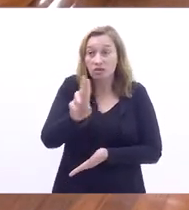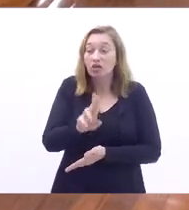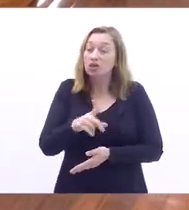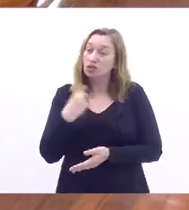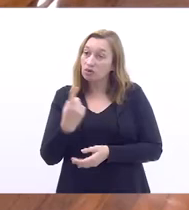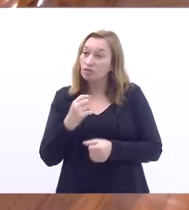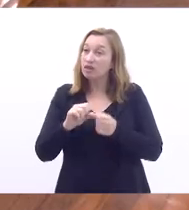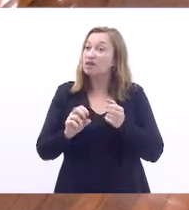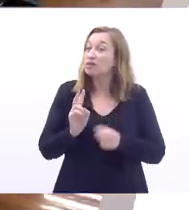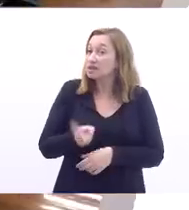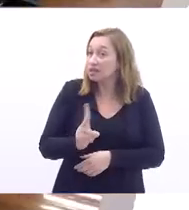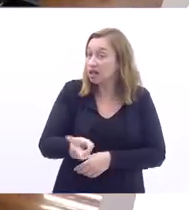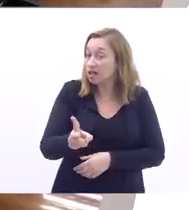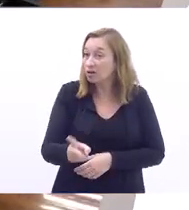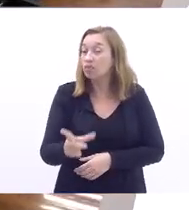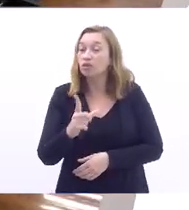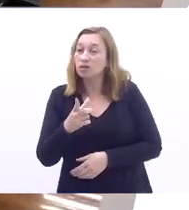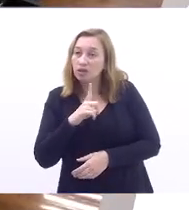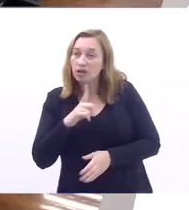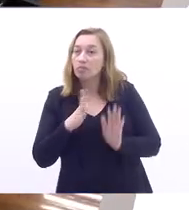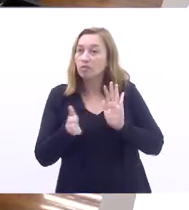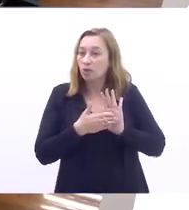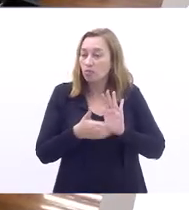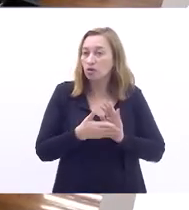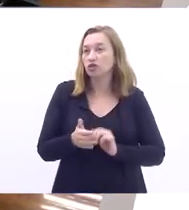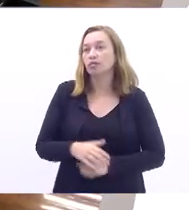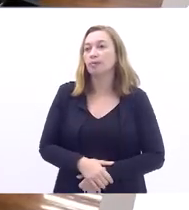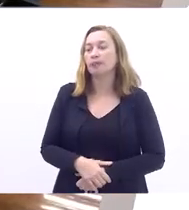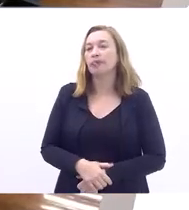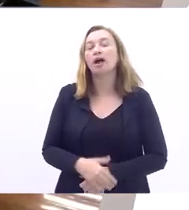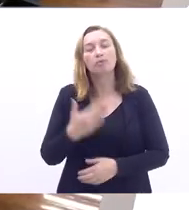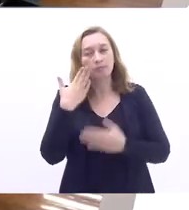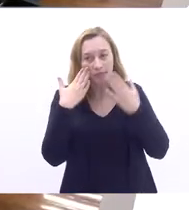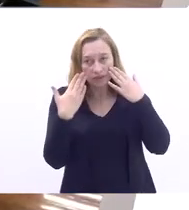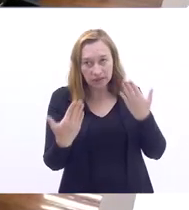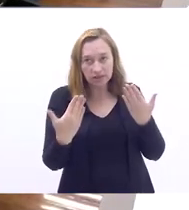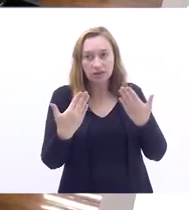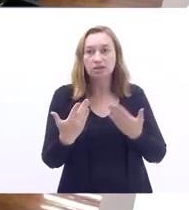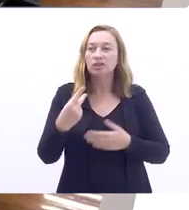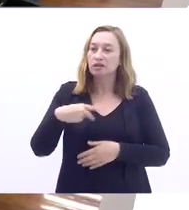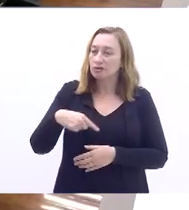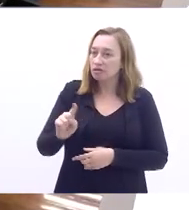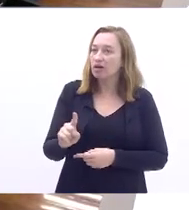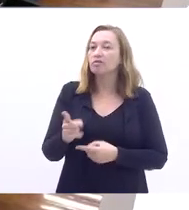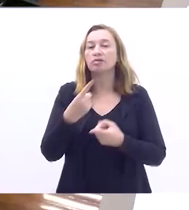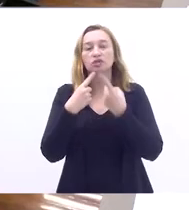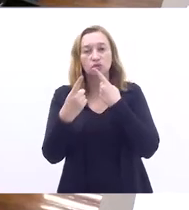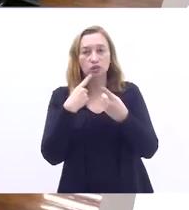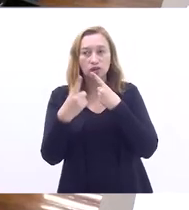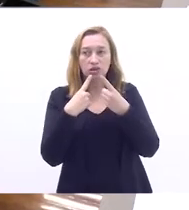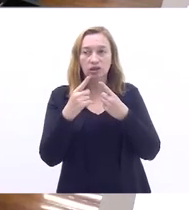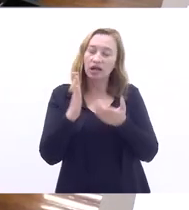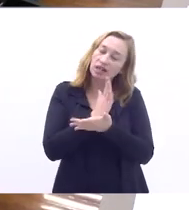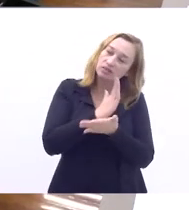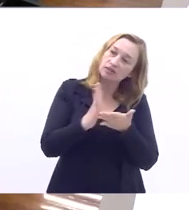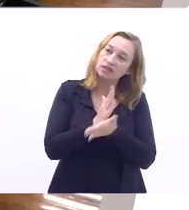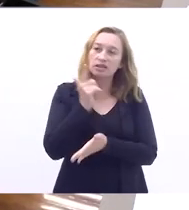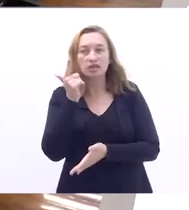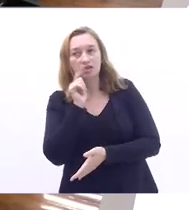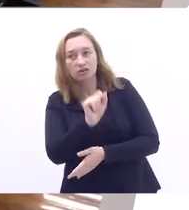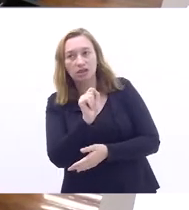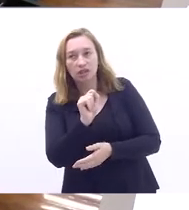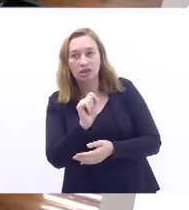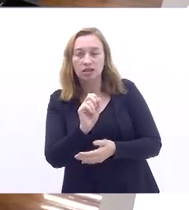que a gente faz sempre quando a gente tem alguma proposta a gente apresenta vai para o debate e às vezes ganha às vezes